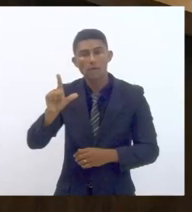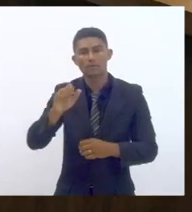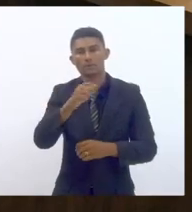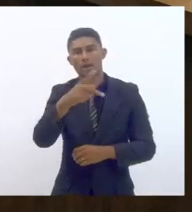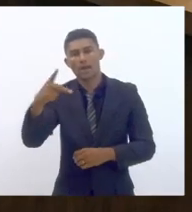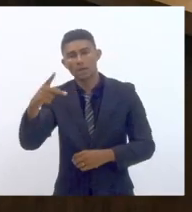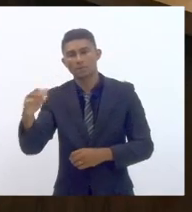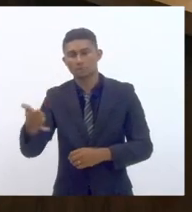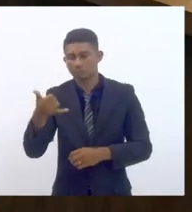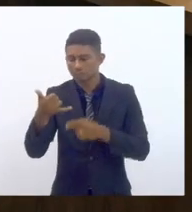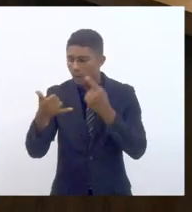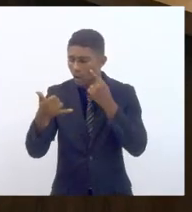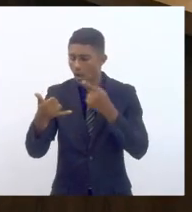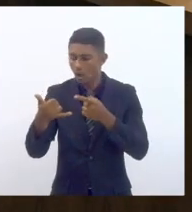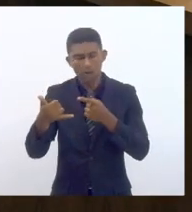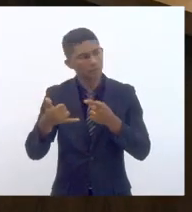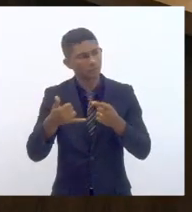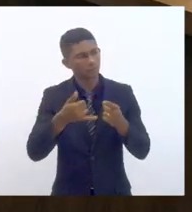simples cancelamento